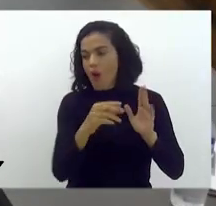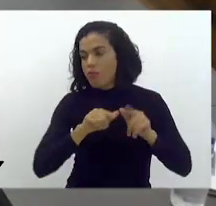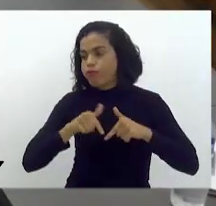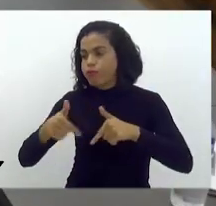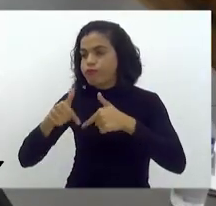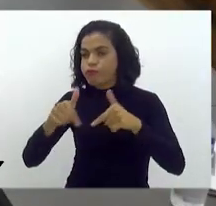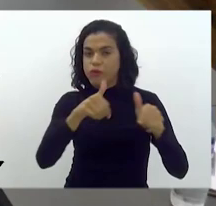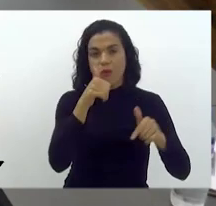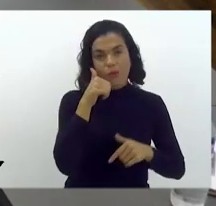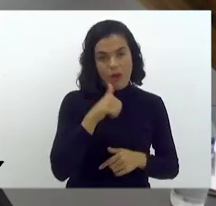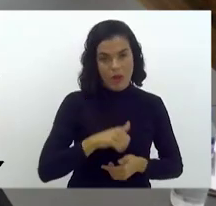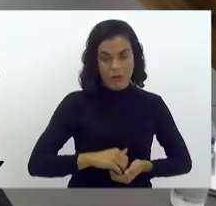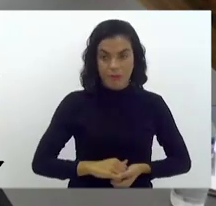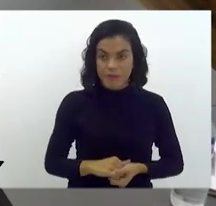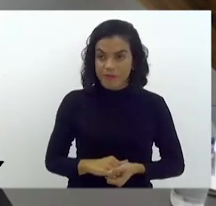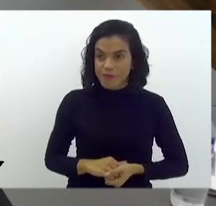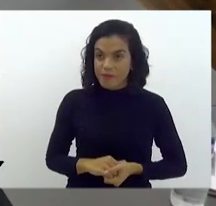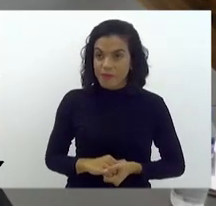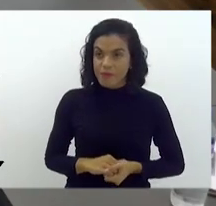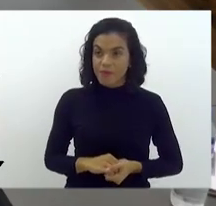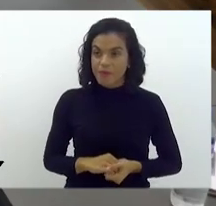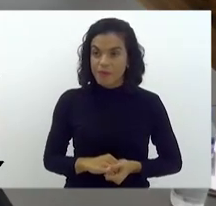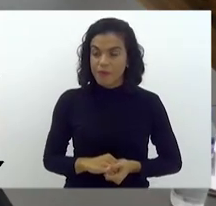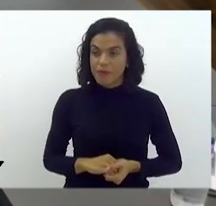já estamos vamos lá primeiro